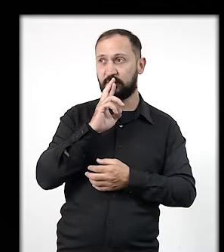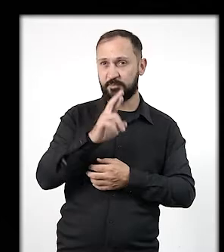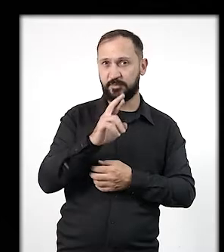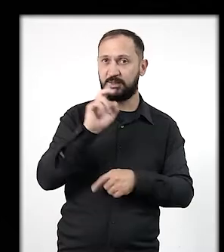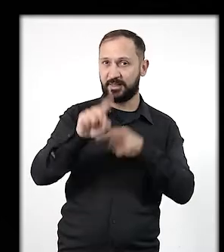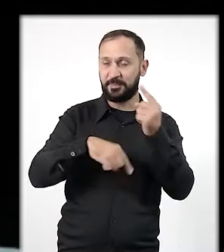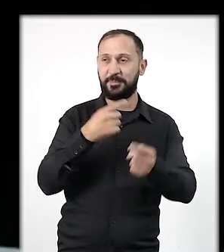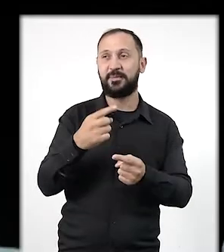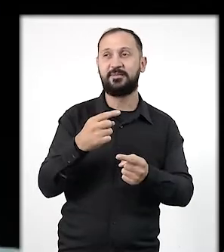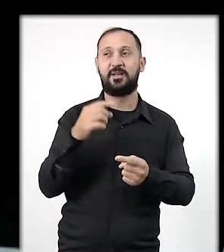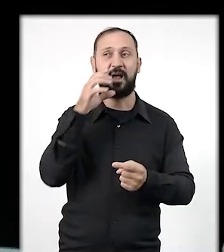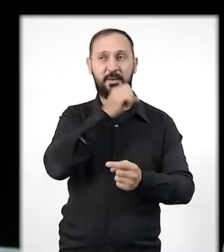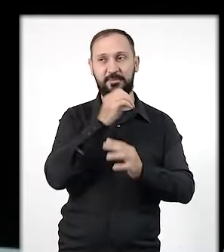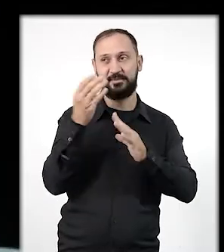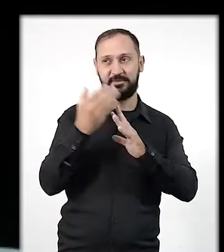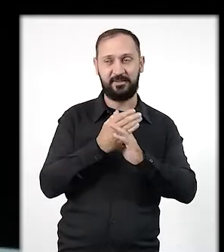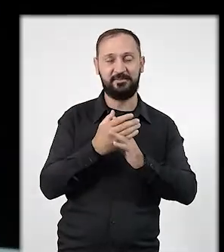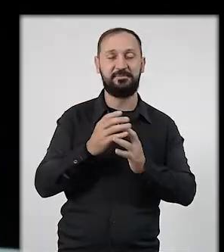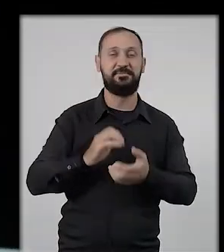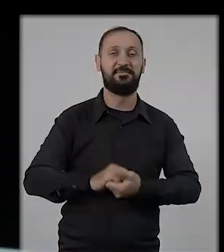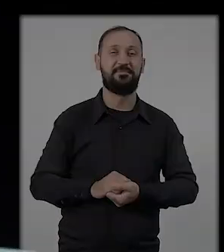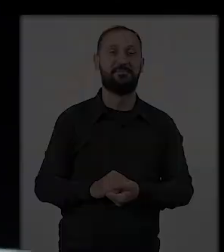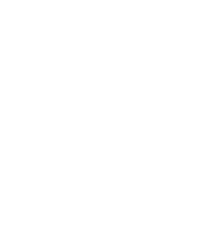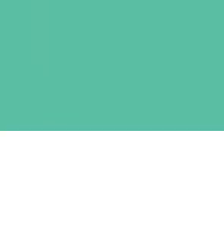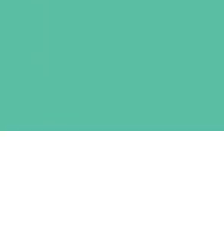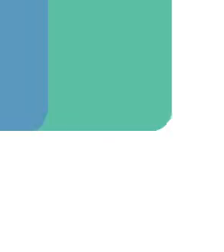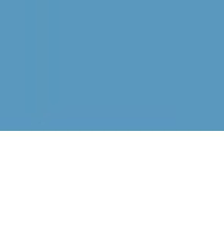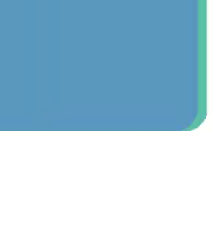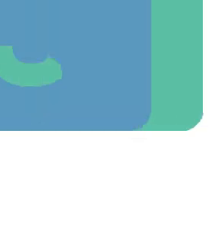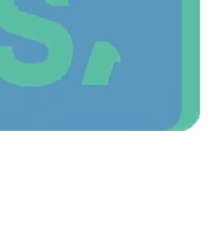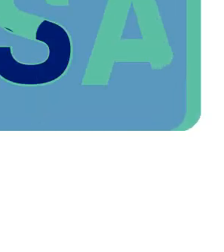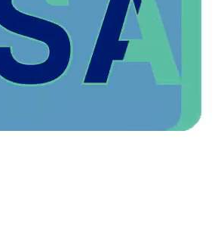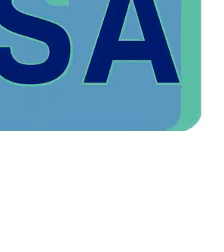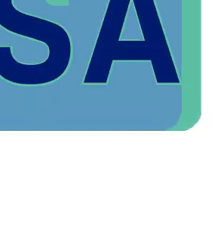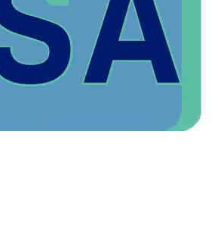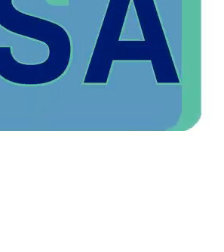essa pesquisa daqui a pouco, a gente vai para o intervalo e já volta.